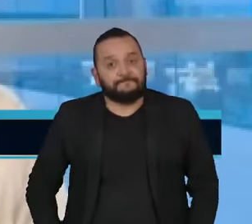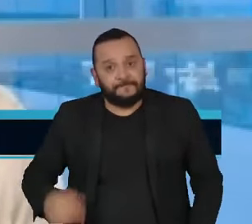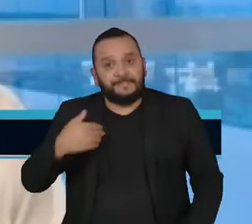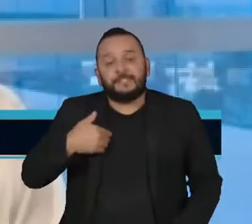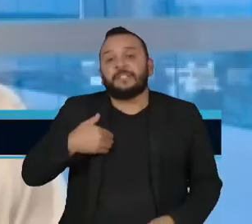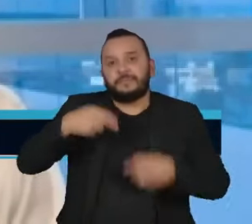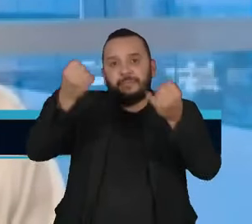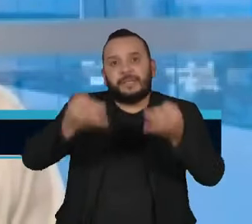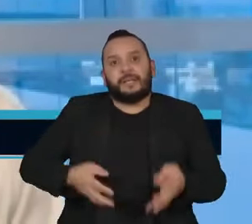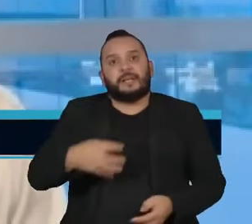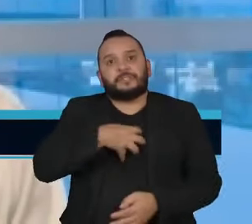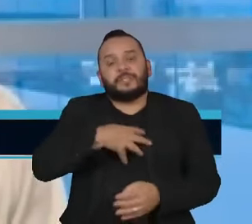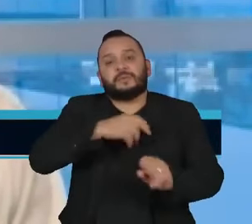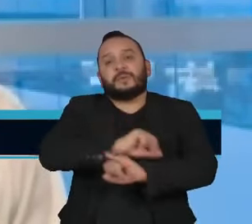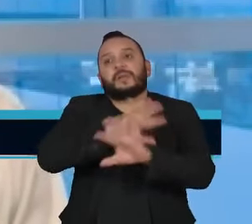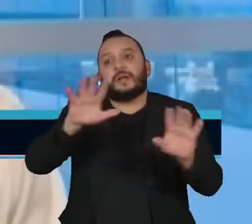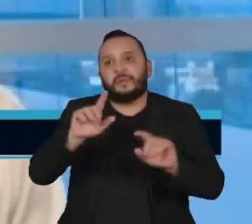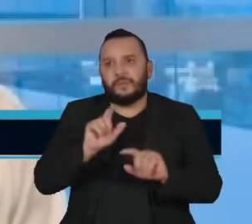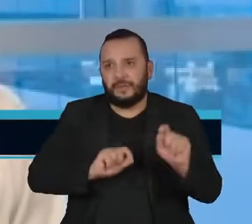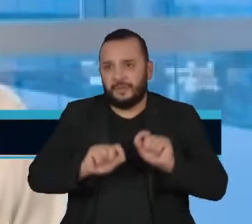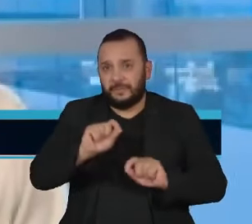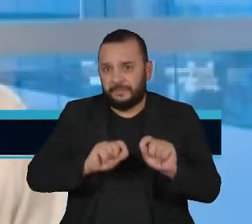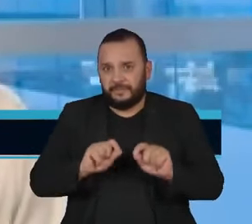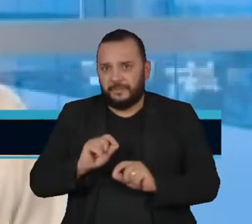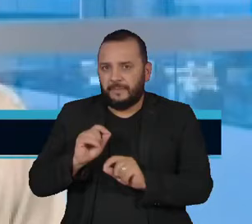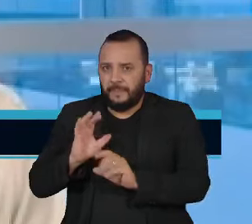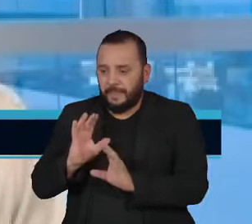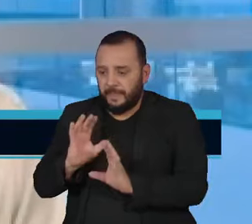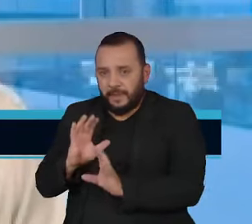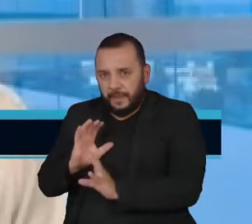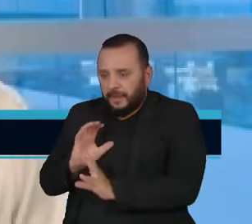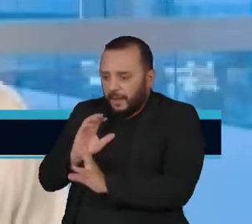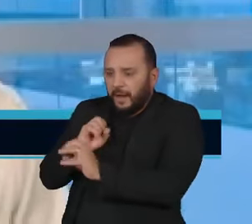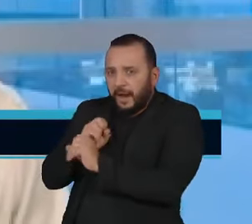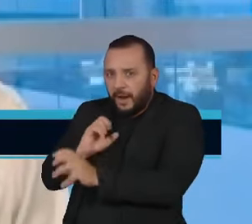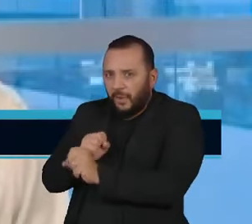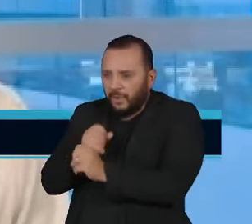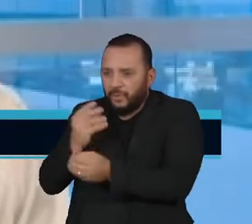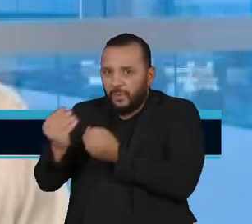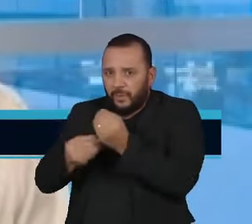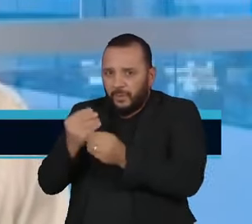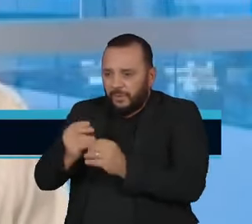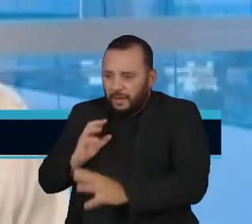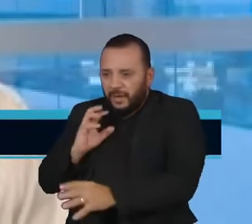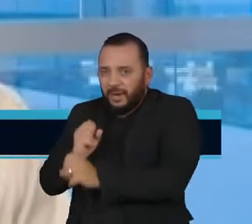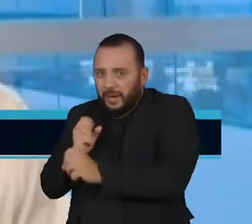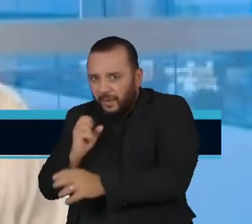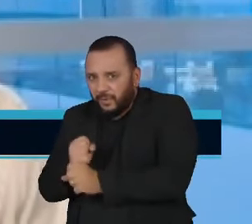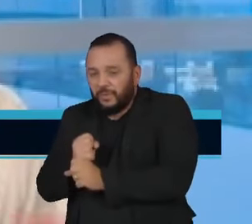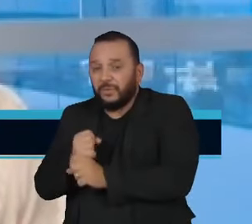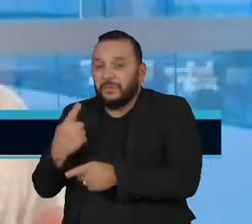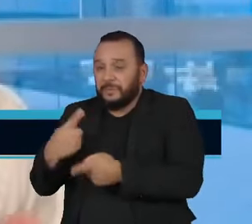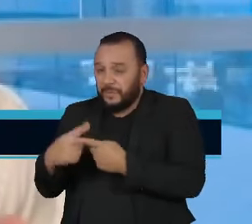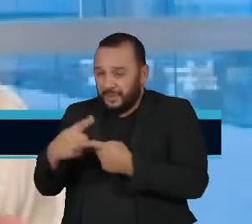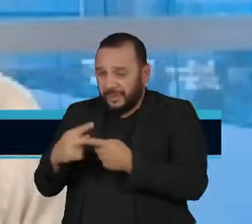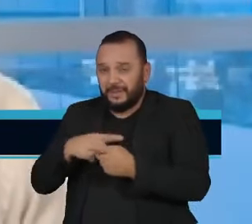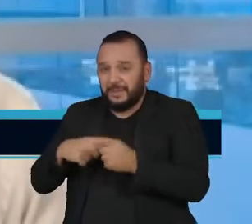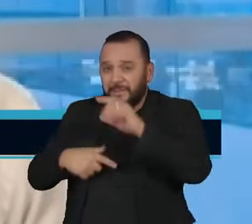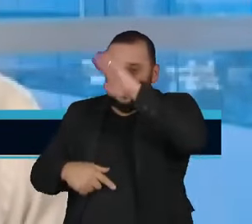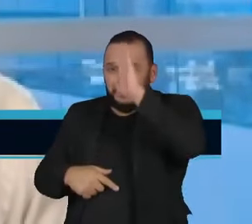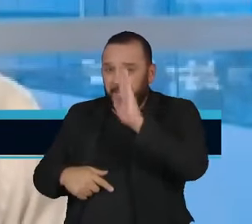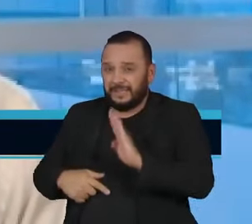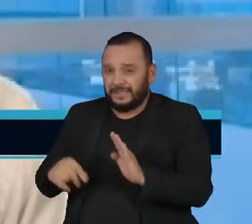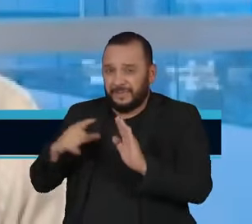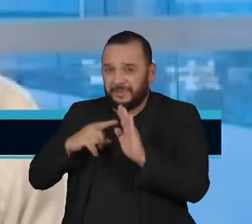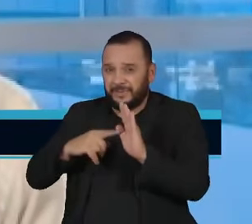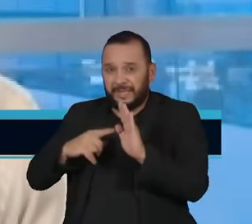conseguiu de alguma forma estimar qual é o impacto na justificativa dele de revisão para baixo.